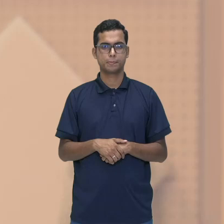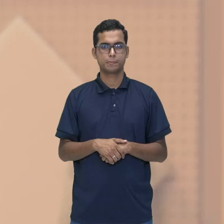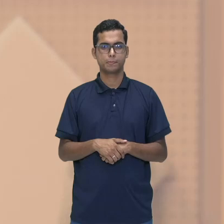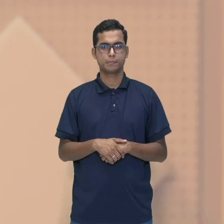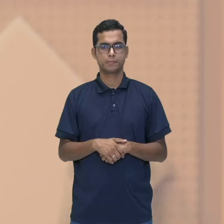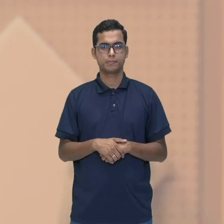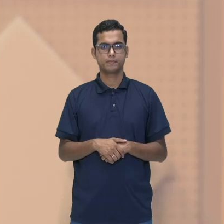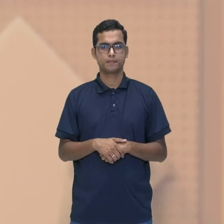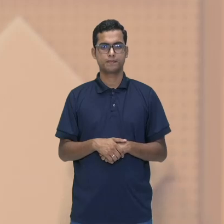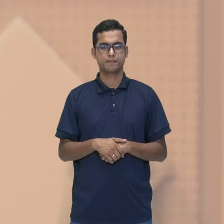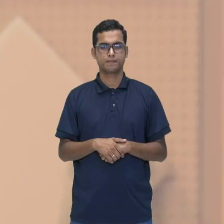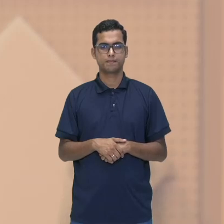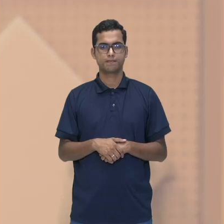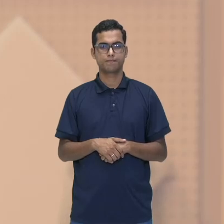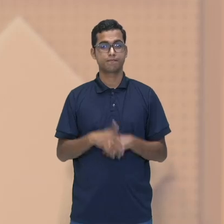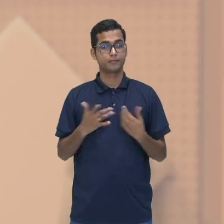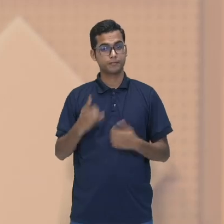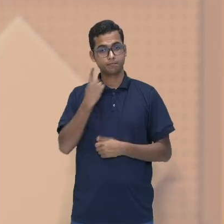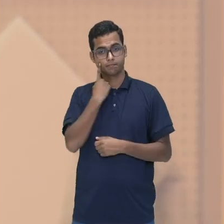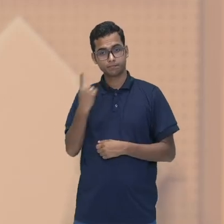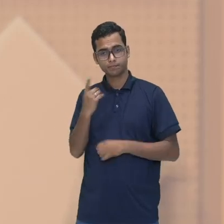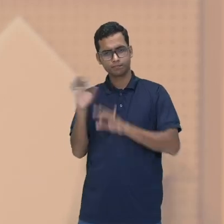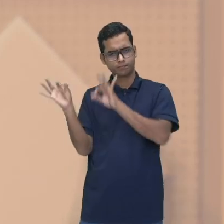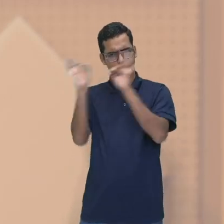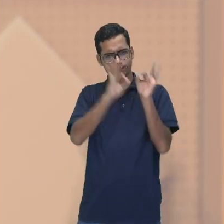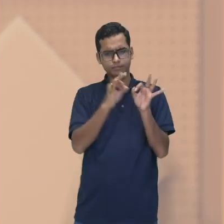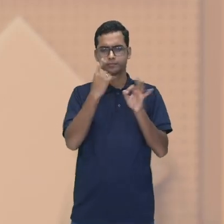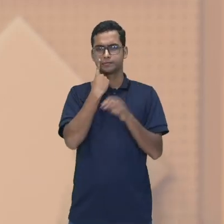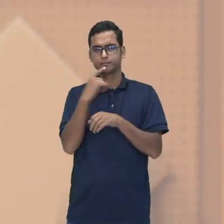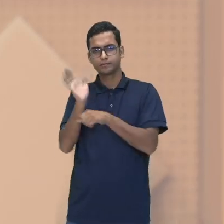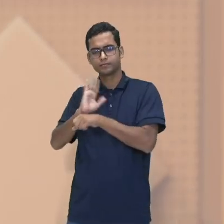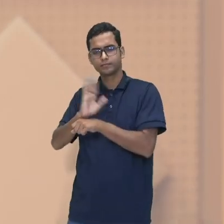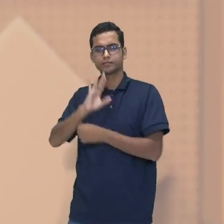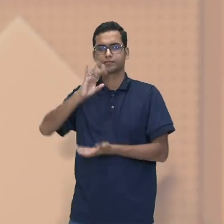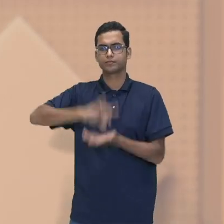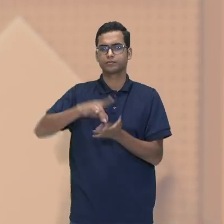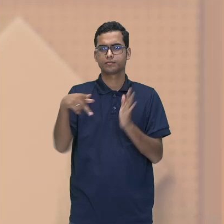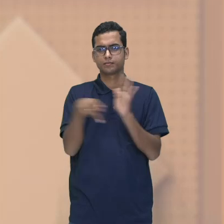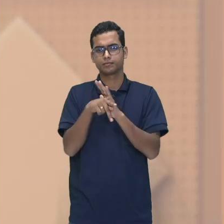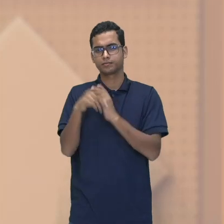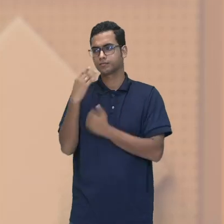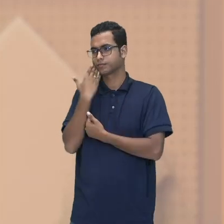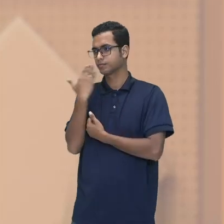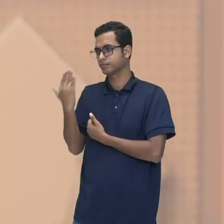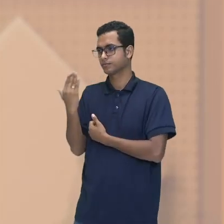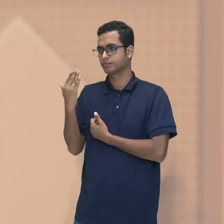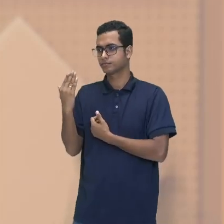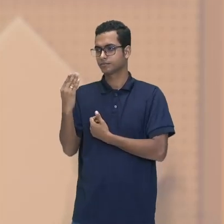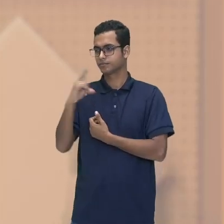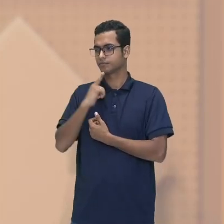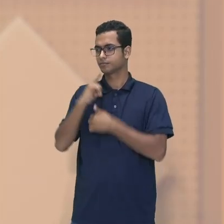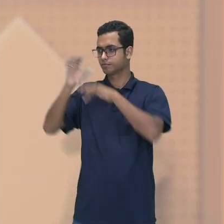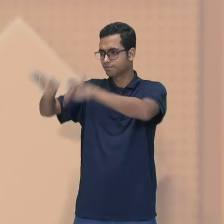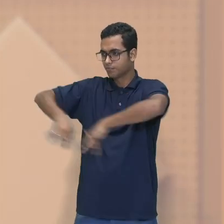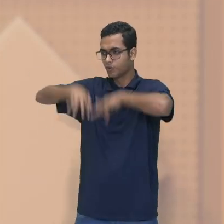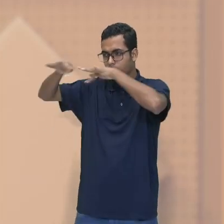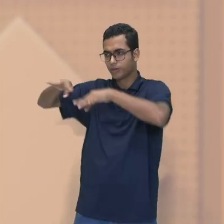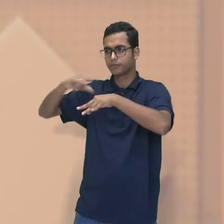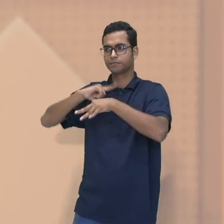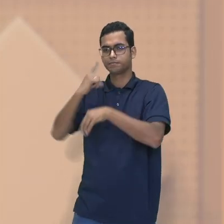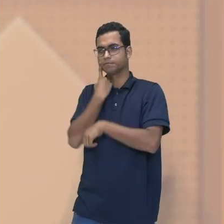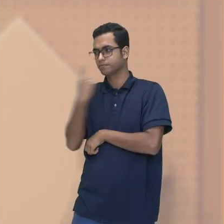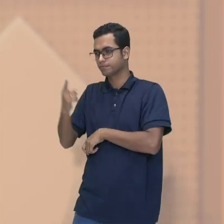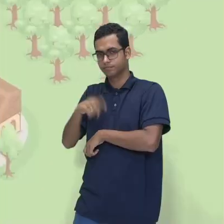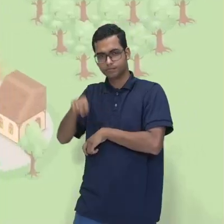Então, queridos, vocês viram na nossa pequena animação que nós temos ali a presença dos feudos, vai voltar novamente para vocês olharem,